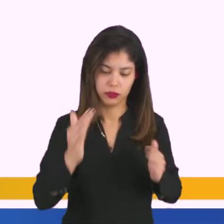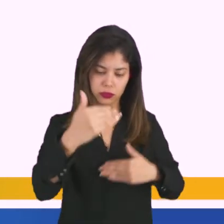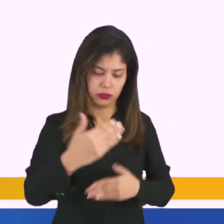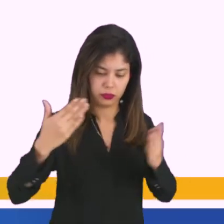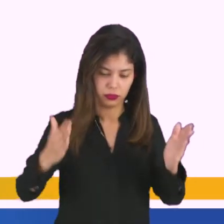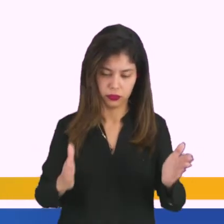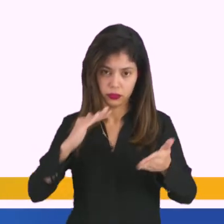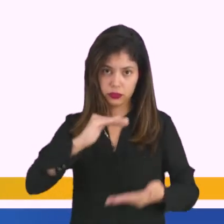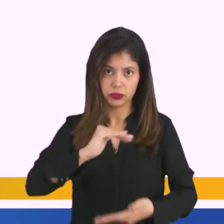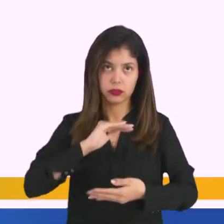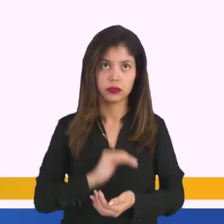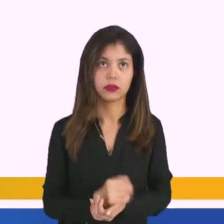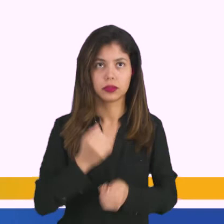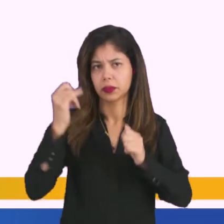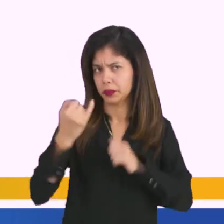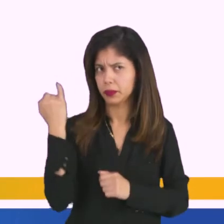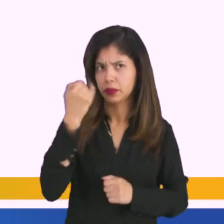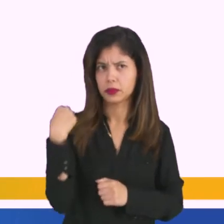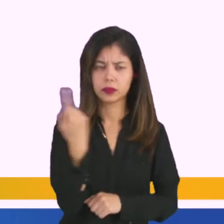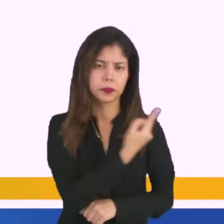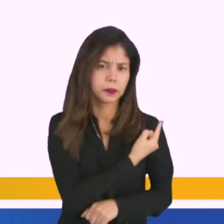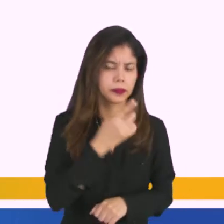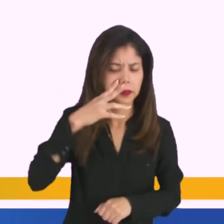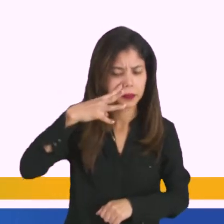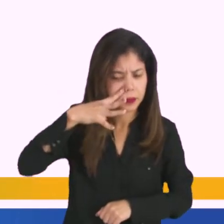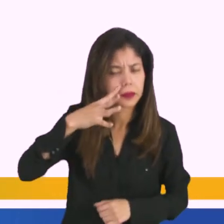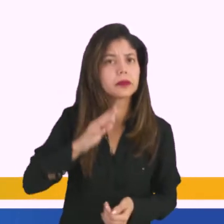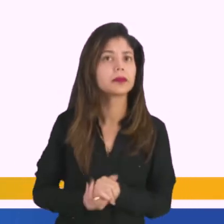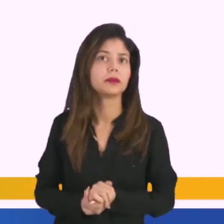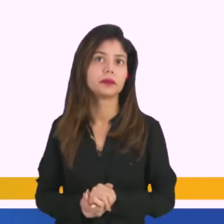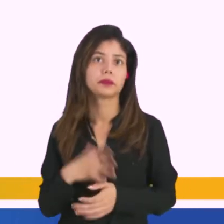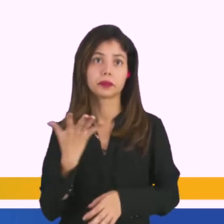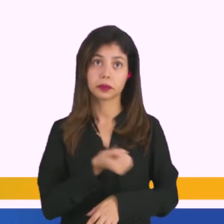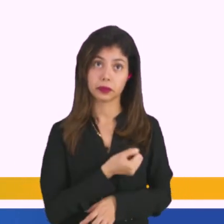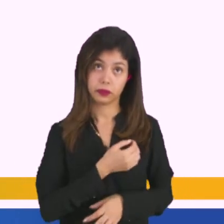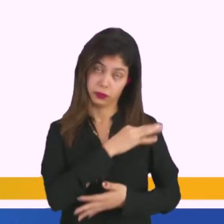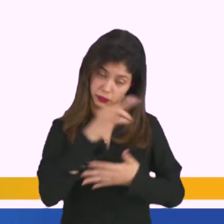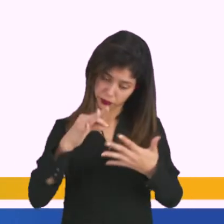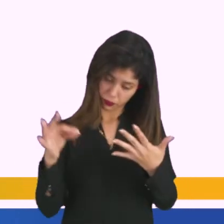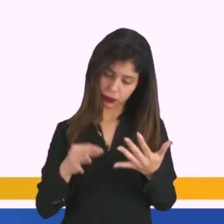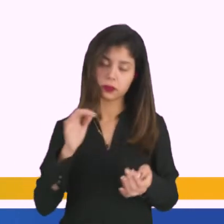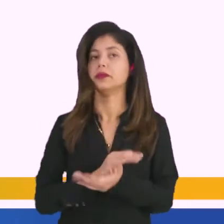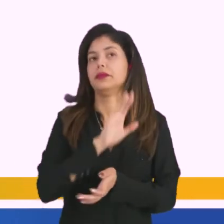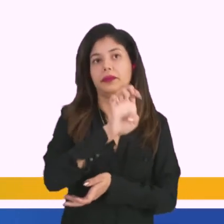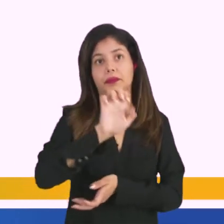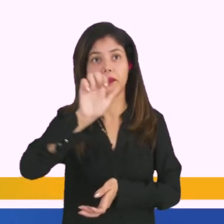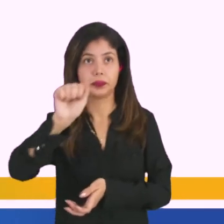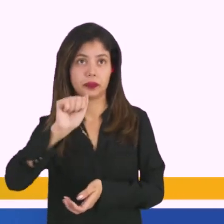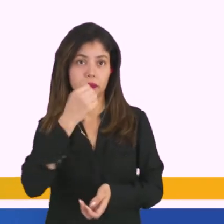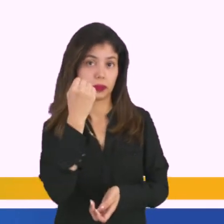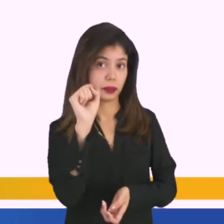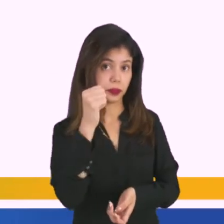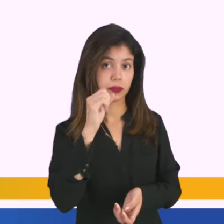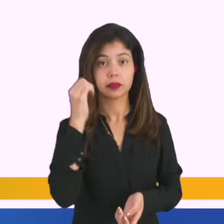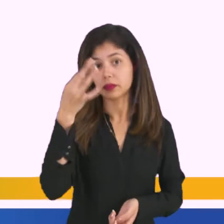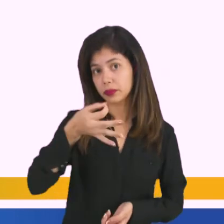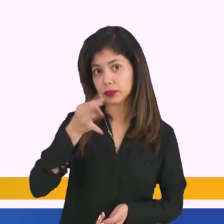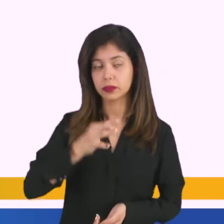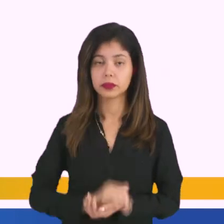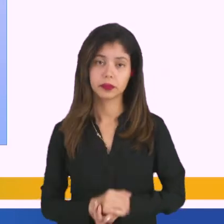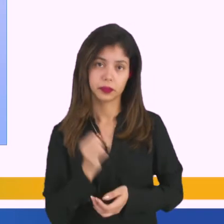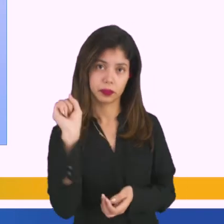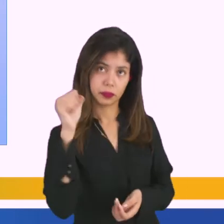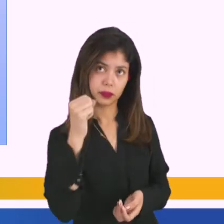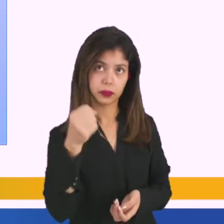caixa. Então, é importante que nós observemos aí que o número de elementos desse espaço amostral é igual a 8, certo?